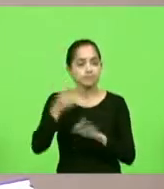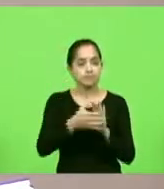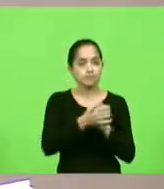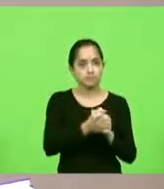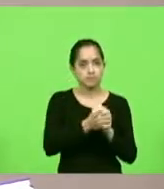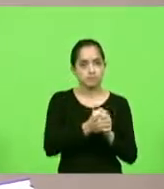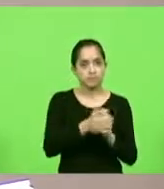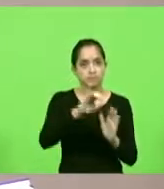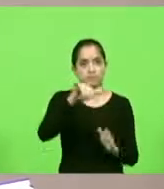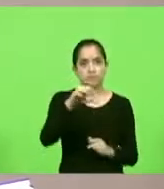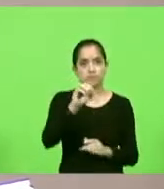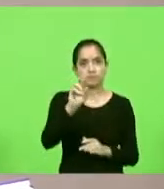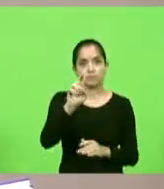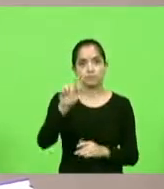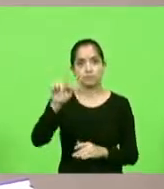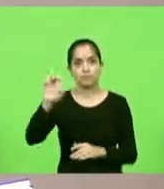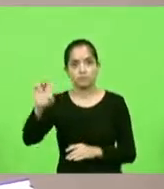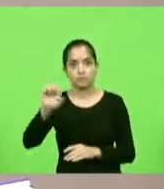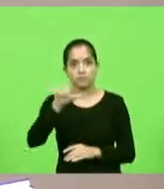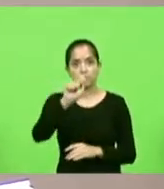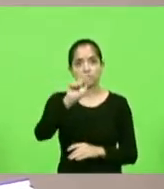senhores Jorge Eduardo Tasca, Alisson